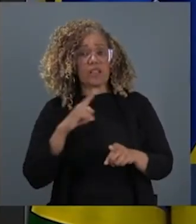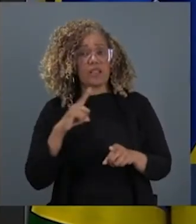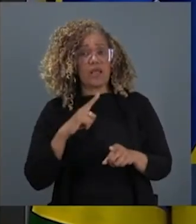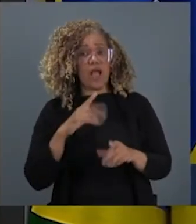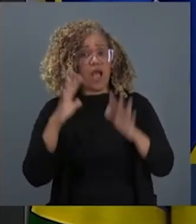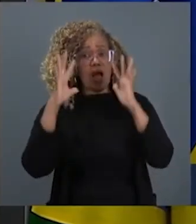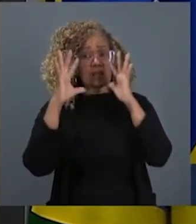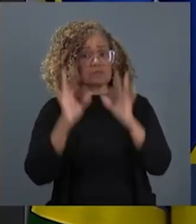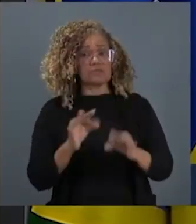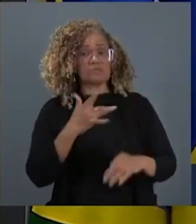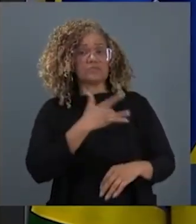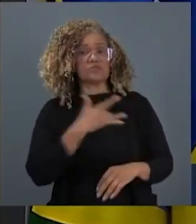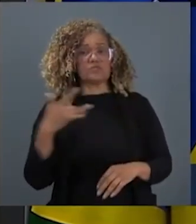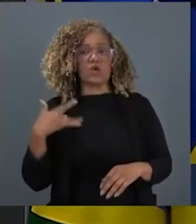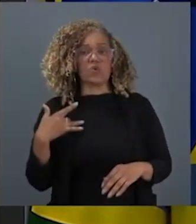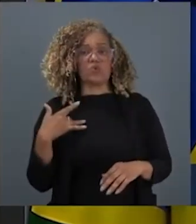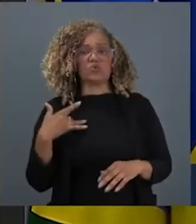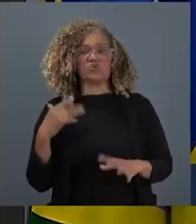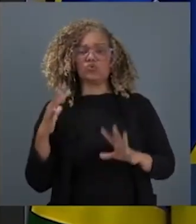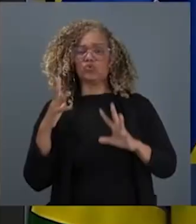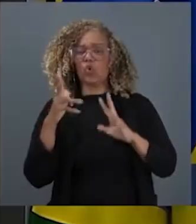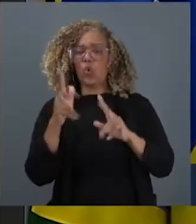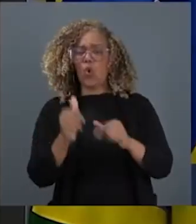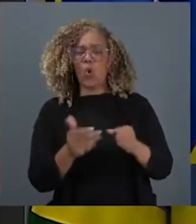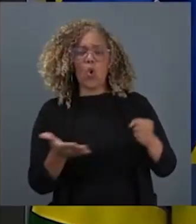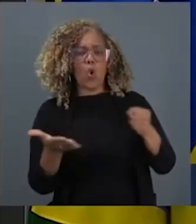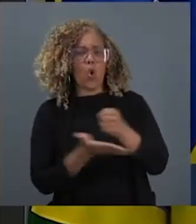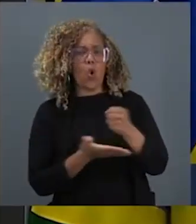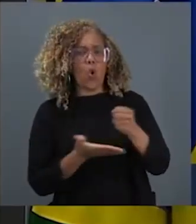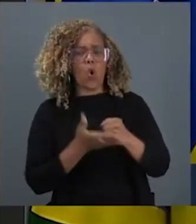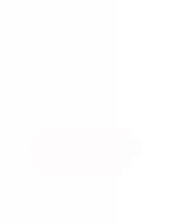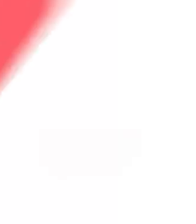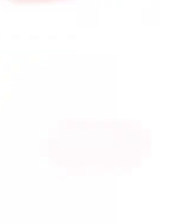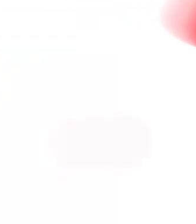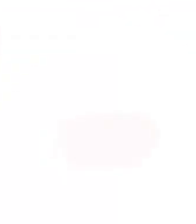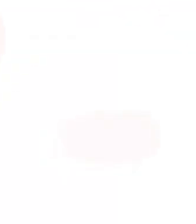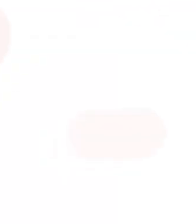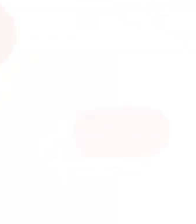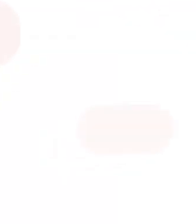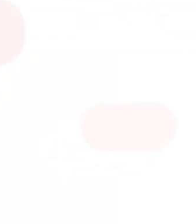saúde tudo embasado na ciência um órgão técnico